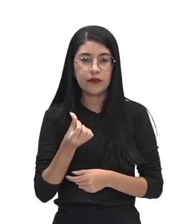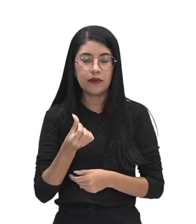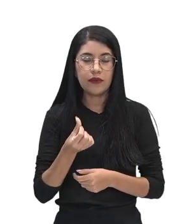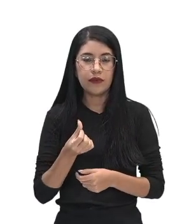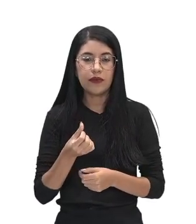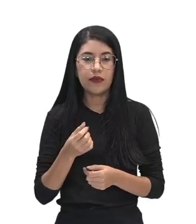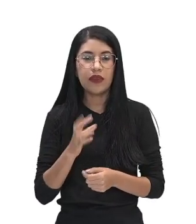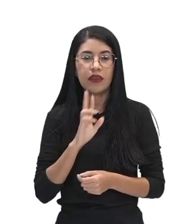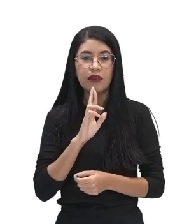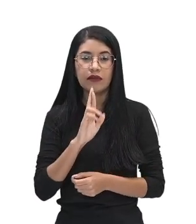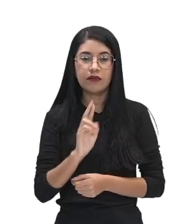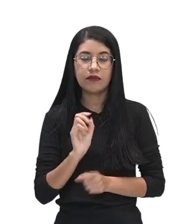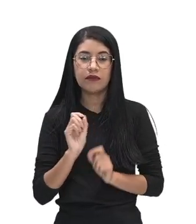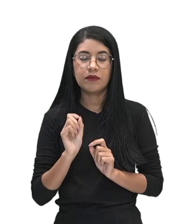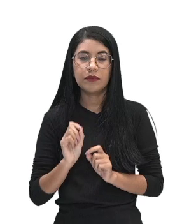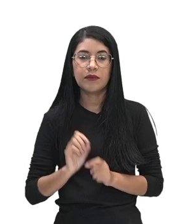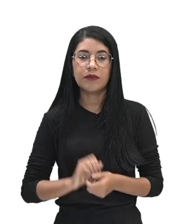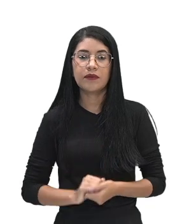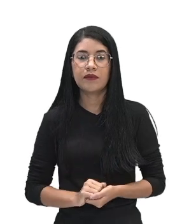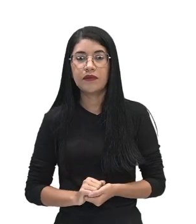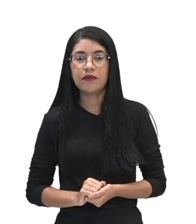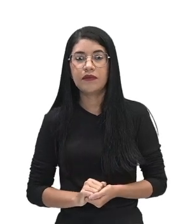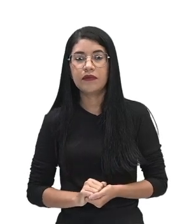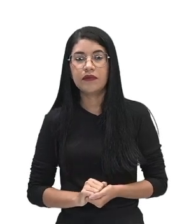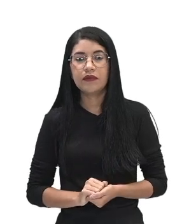é igual